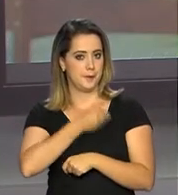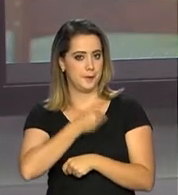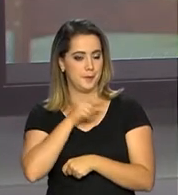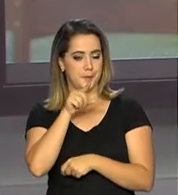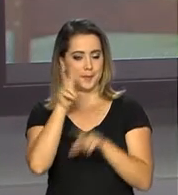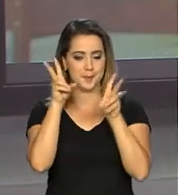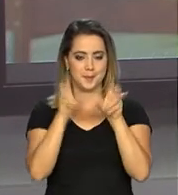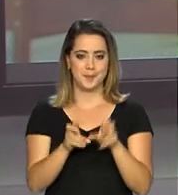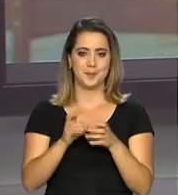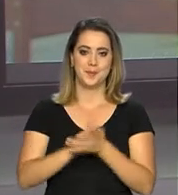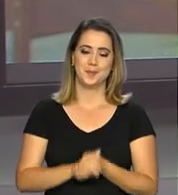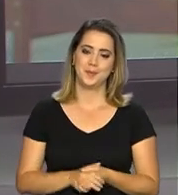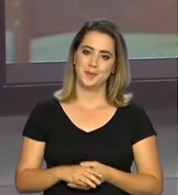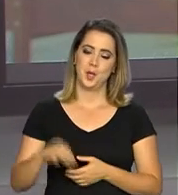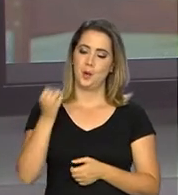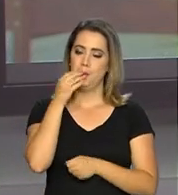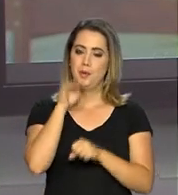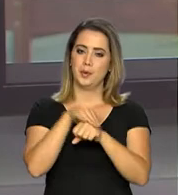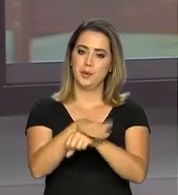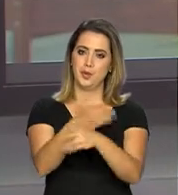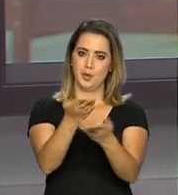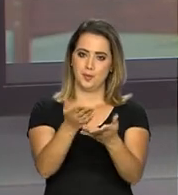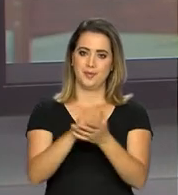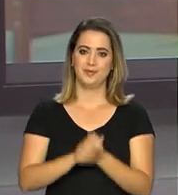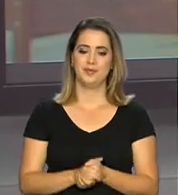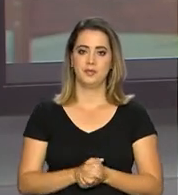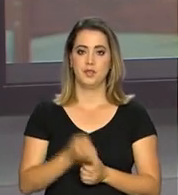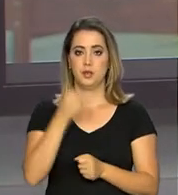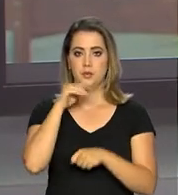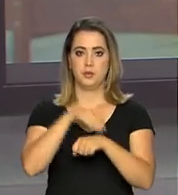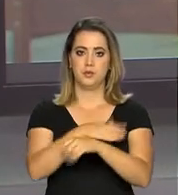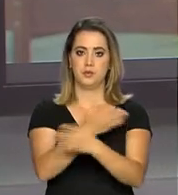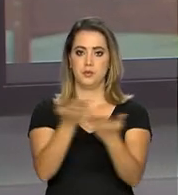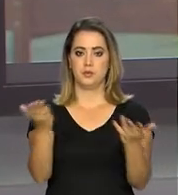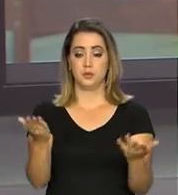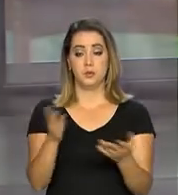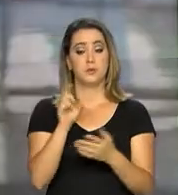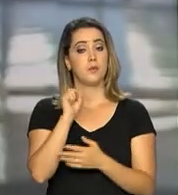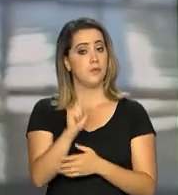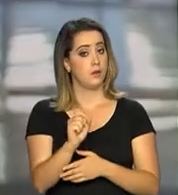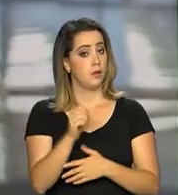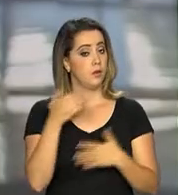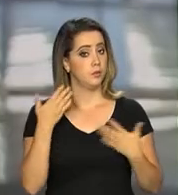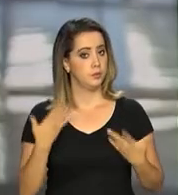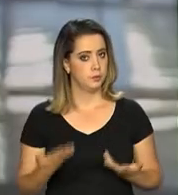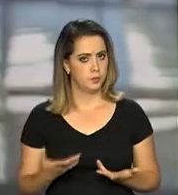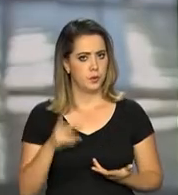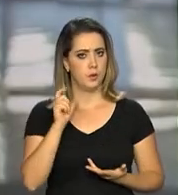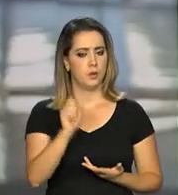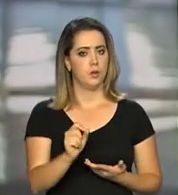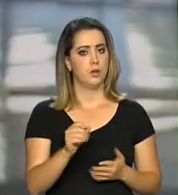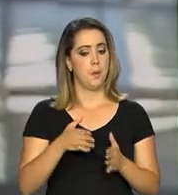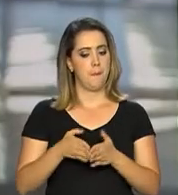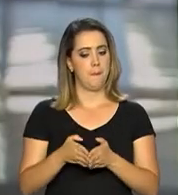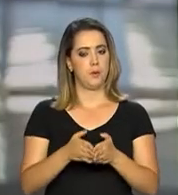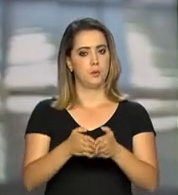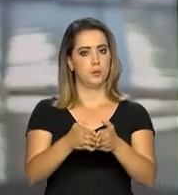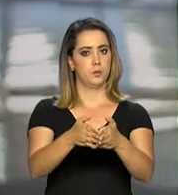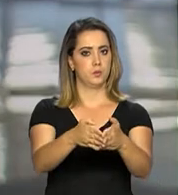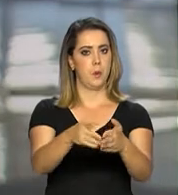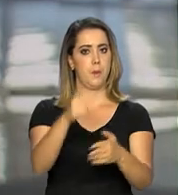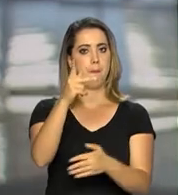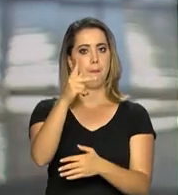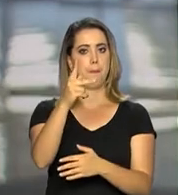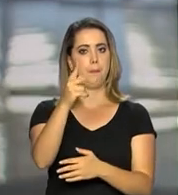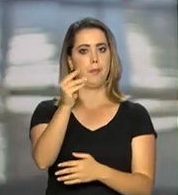vivo sobre esse assunto. Boa noite, Ney. Boa noite, Lilian. Boa noite a todos. Olha, Lilian, o Porto de Santos é o principal do